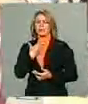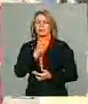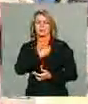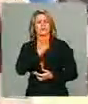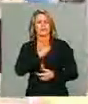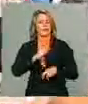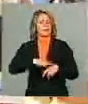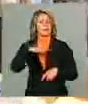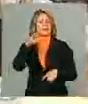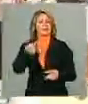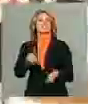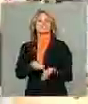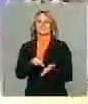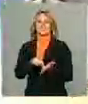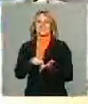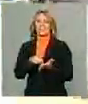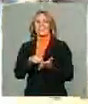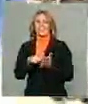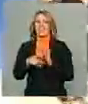alguém